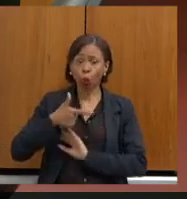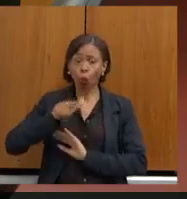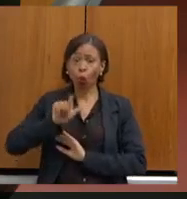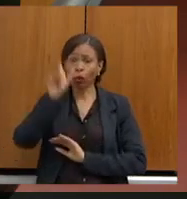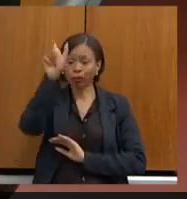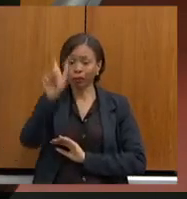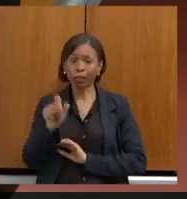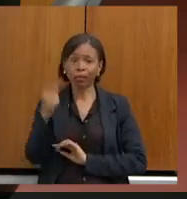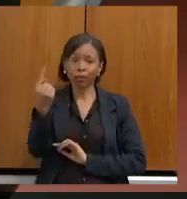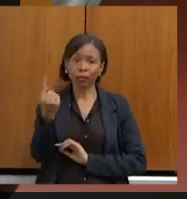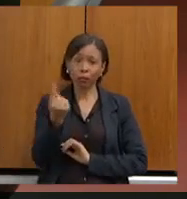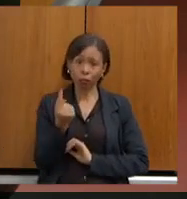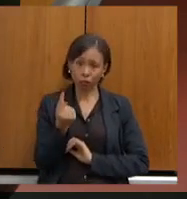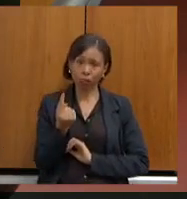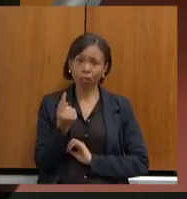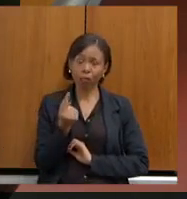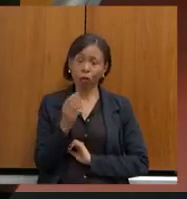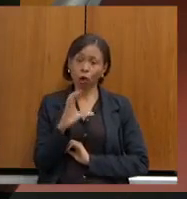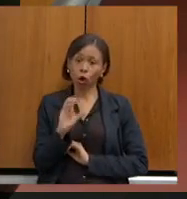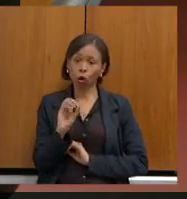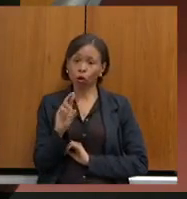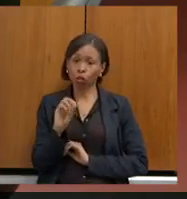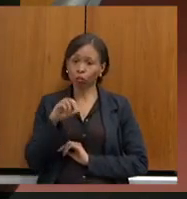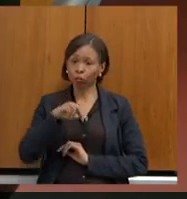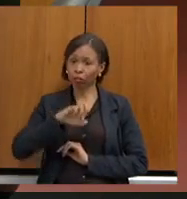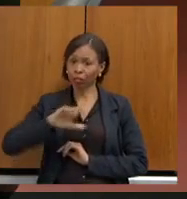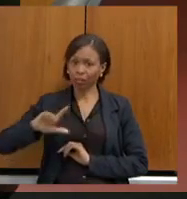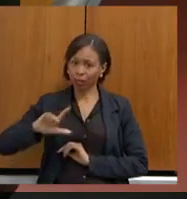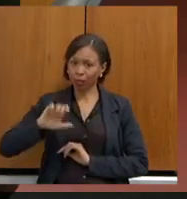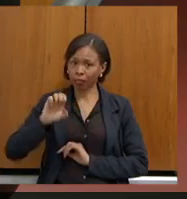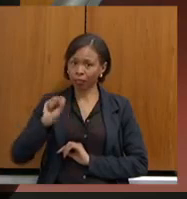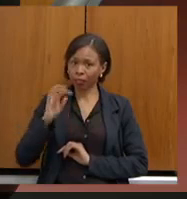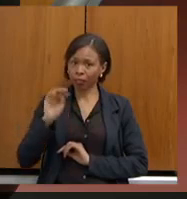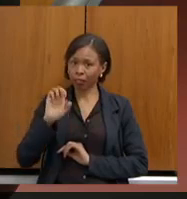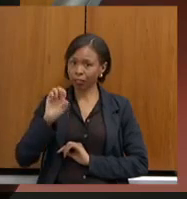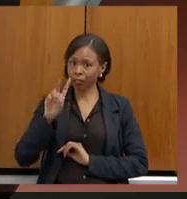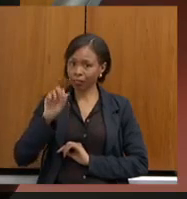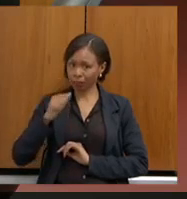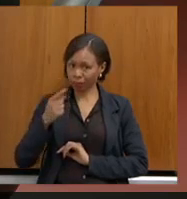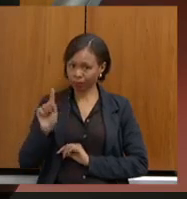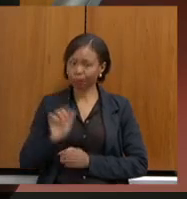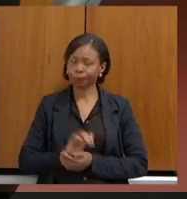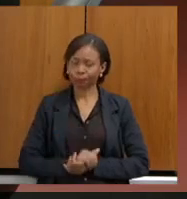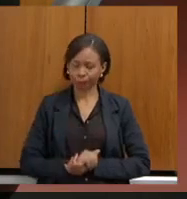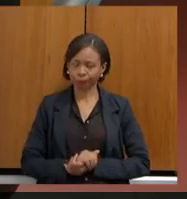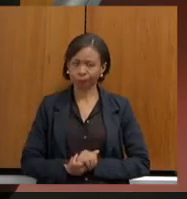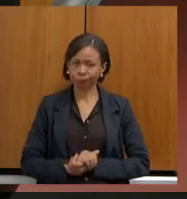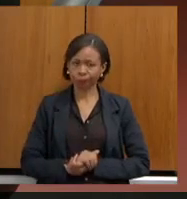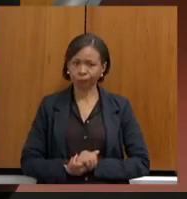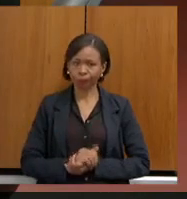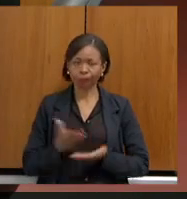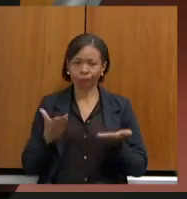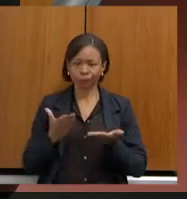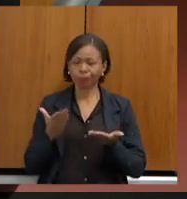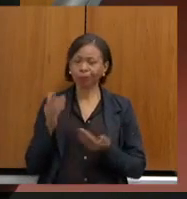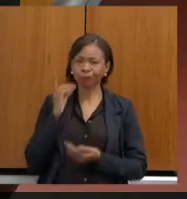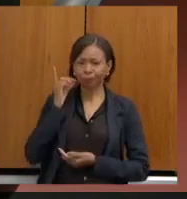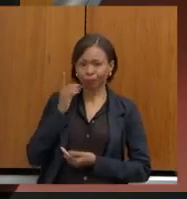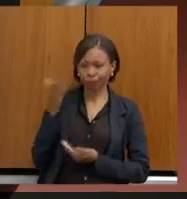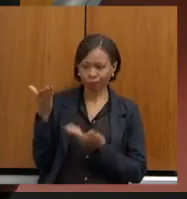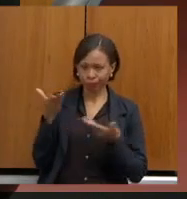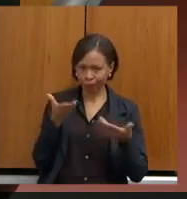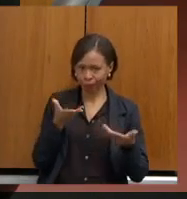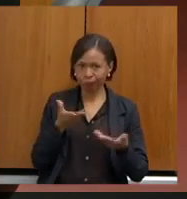vidade que o coronel Estevam já se encontra aqui no nosso auditório José Alencar a palavra o deputado Antonio Carlos Arantes